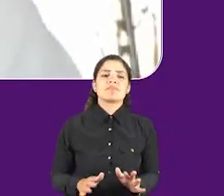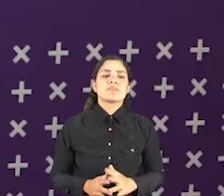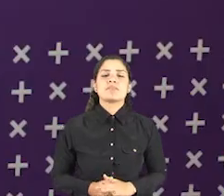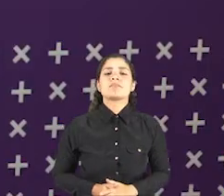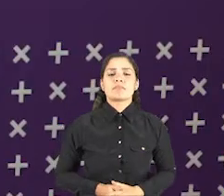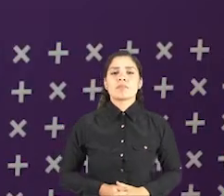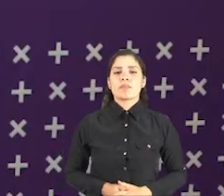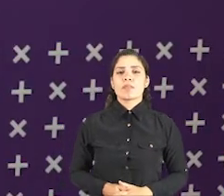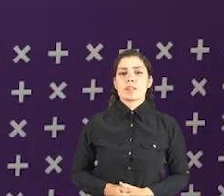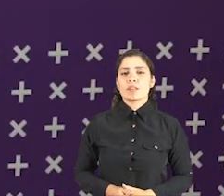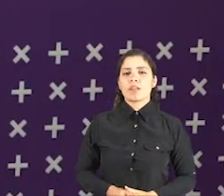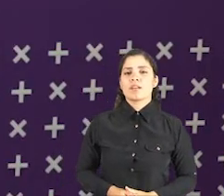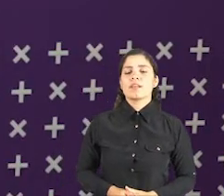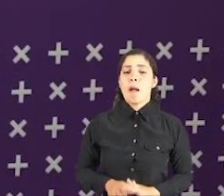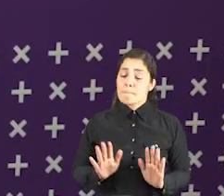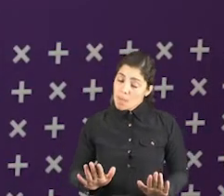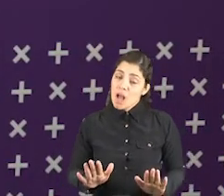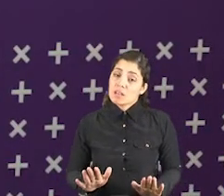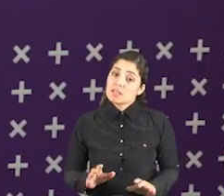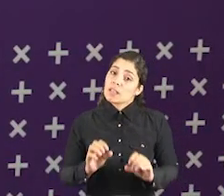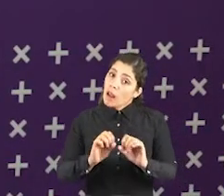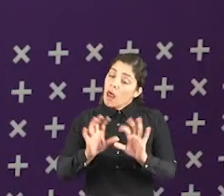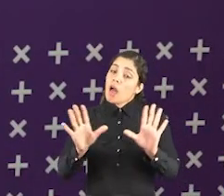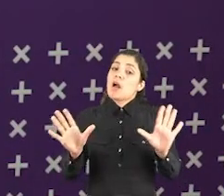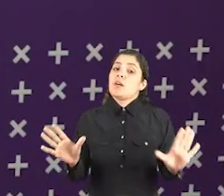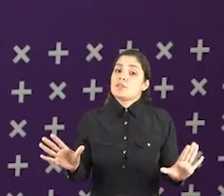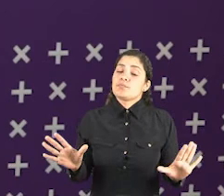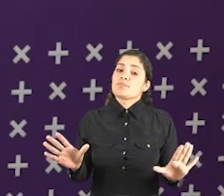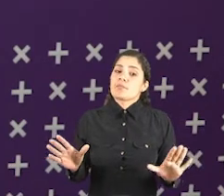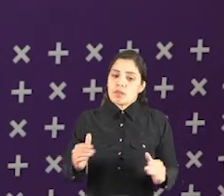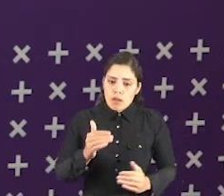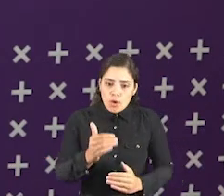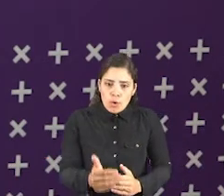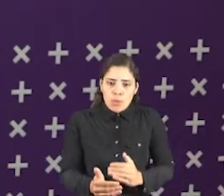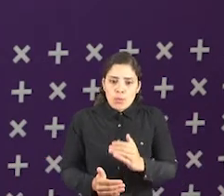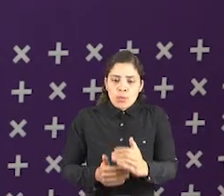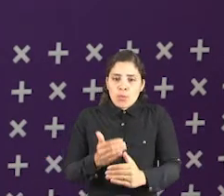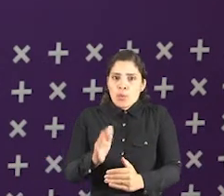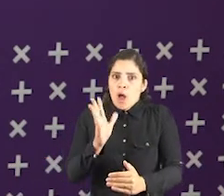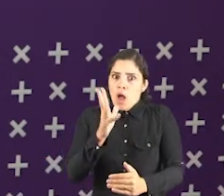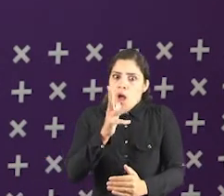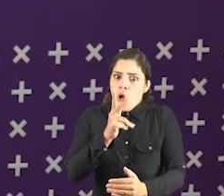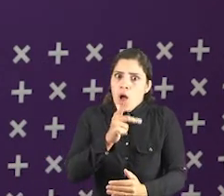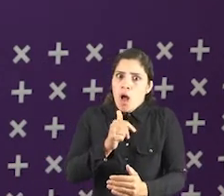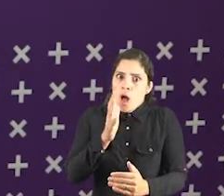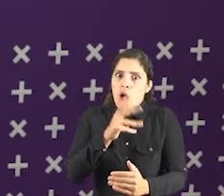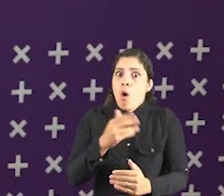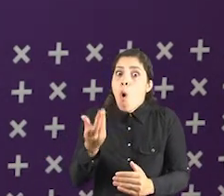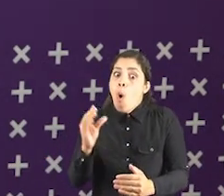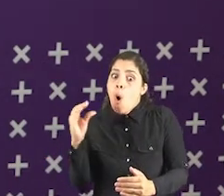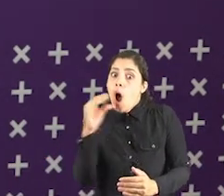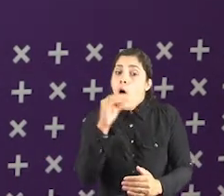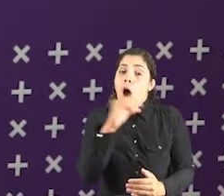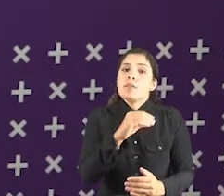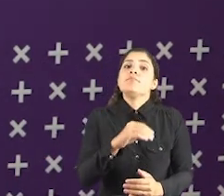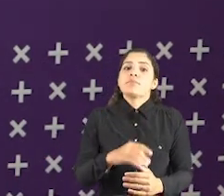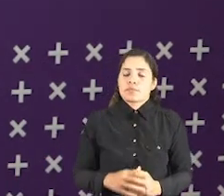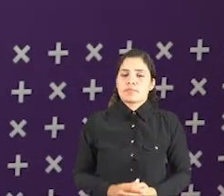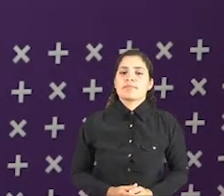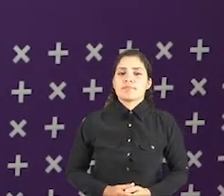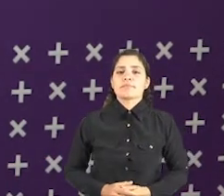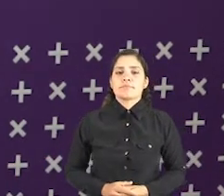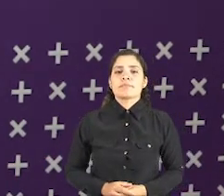a velocidade vai sou ou Mata é muito bem como eu falei agora a pouco nós temos três